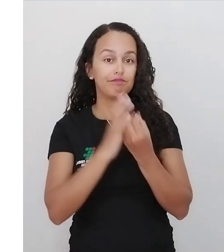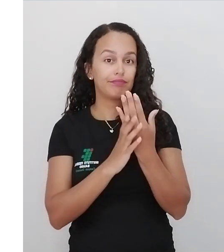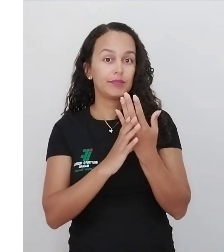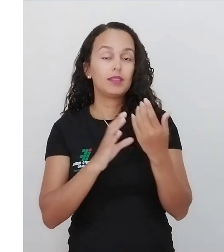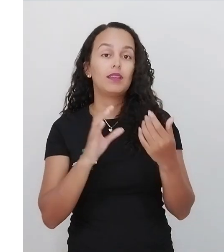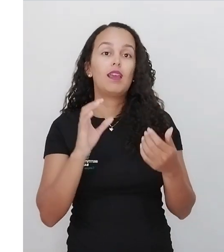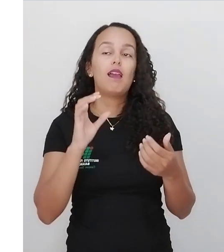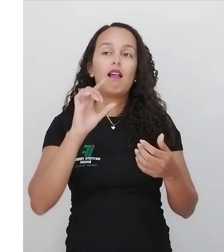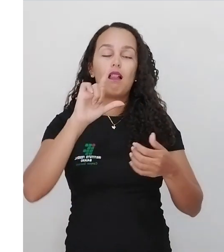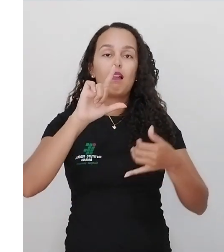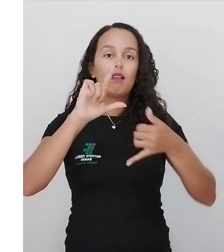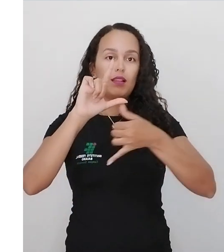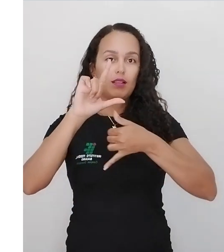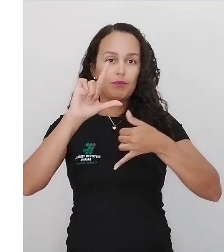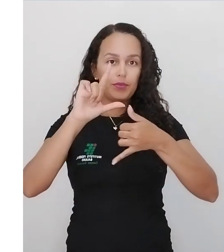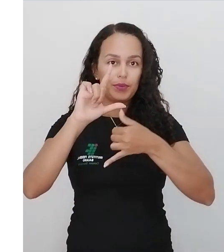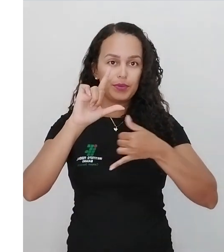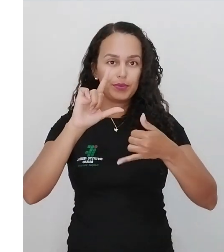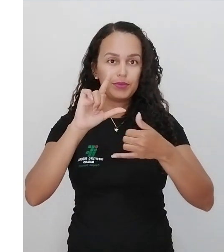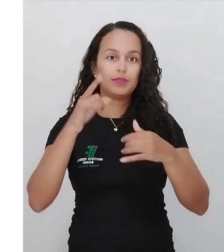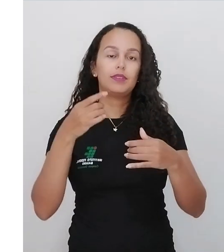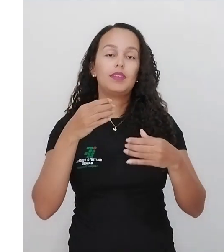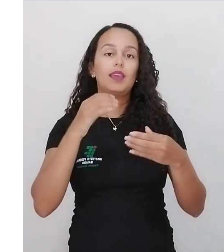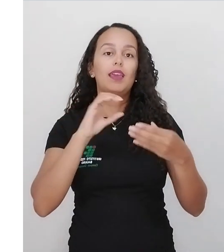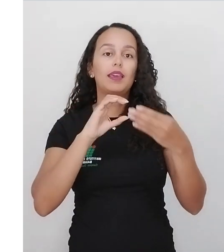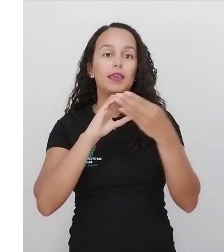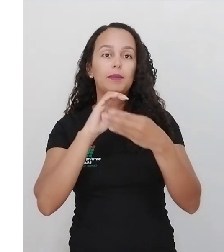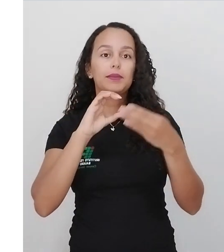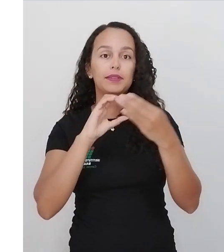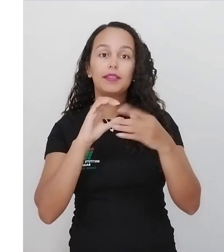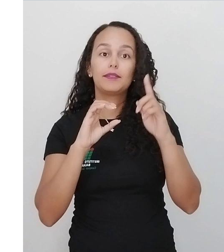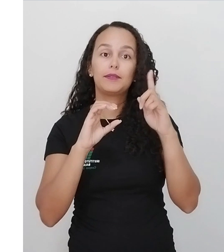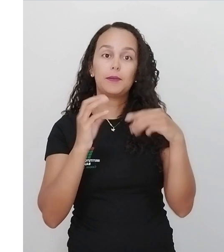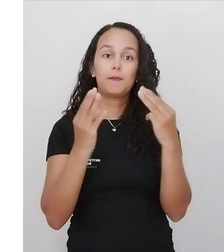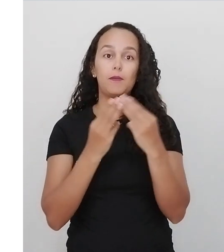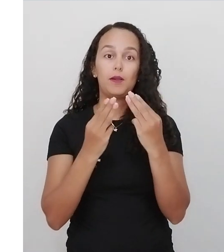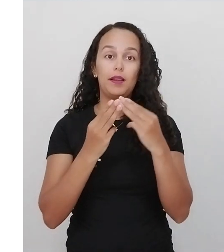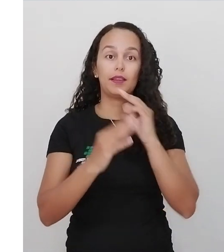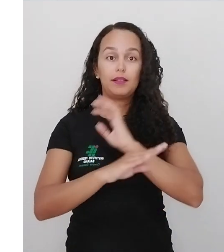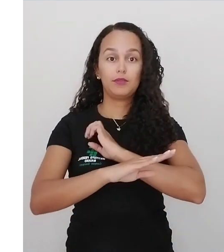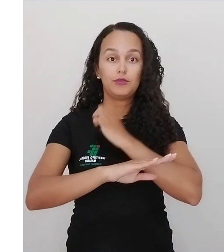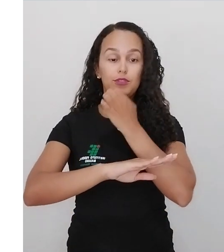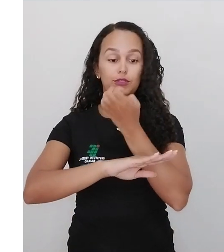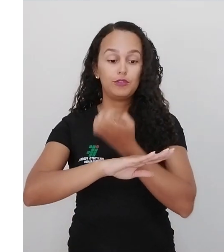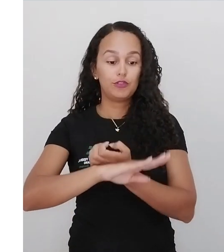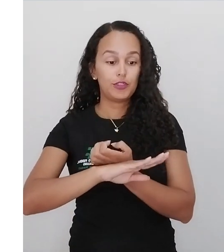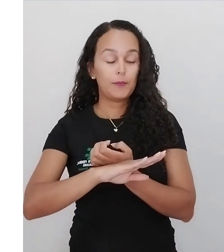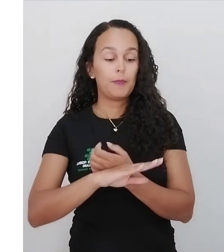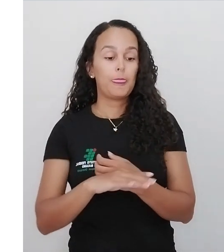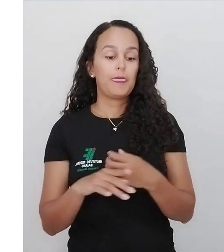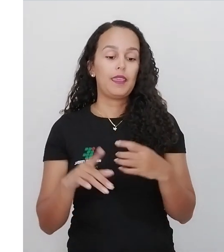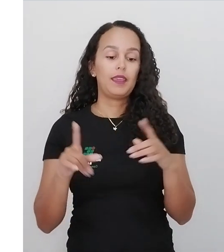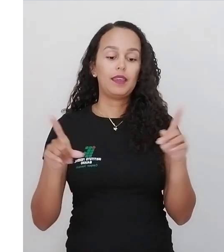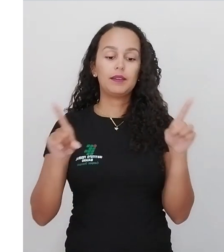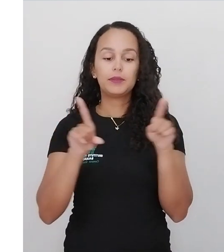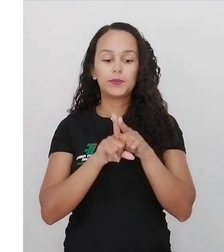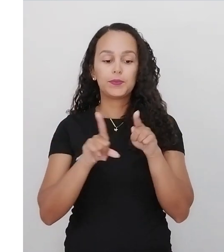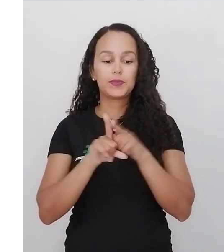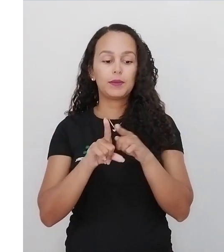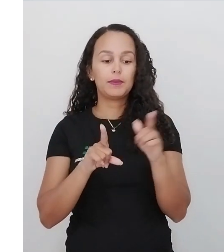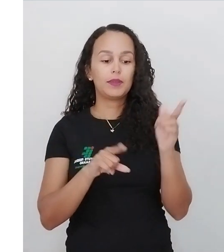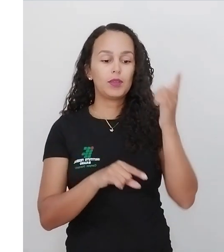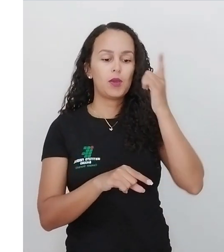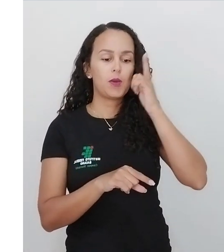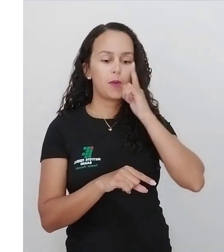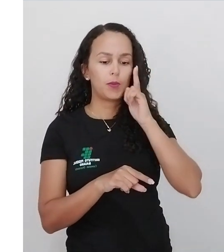formam o material genético. Então, por esse experimento simples, eles viram a formação de moléculas orgânicas